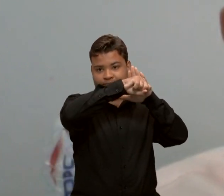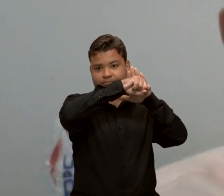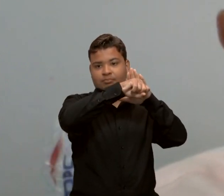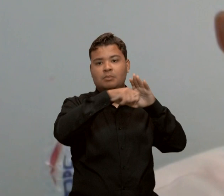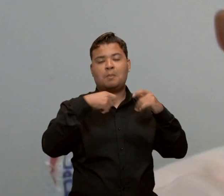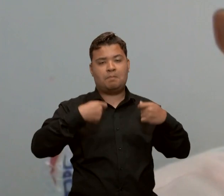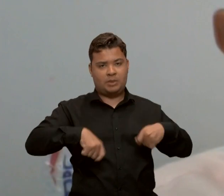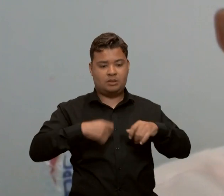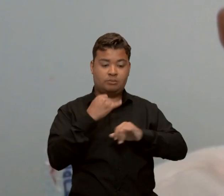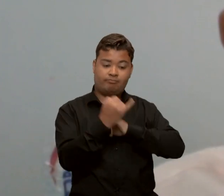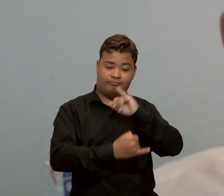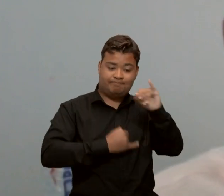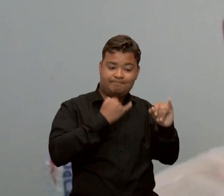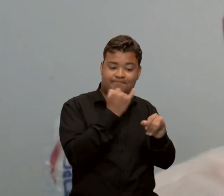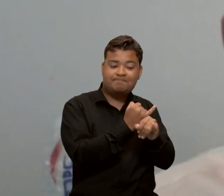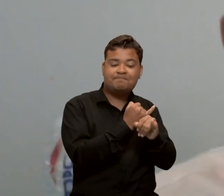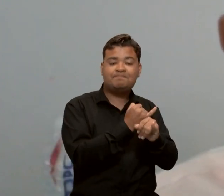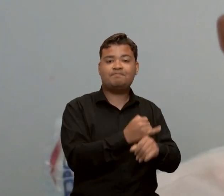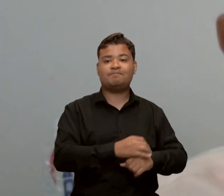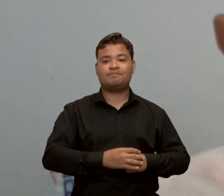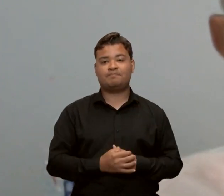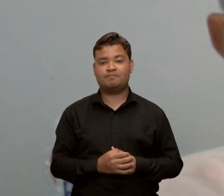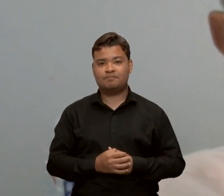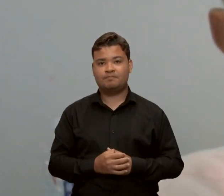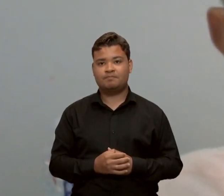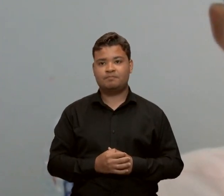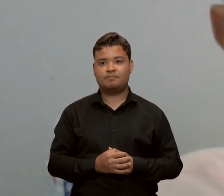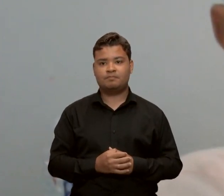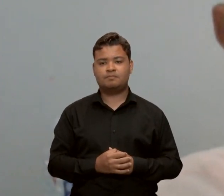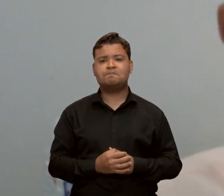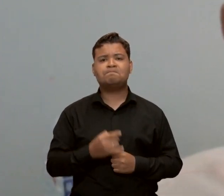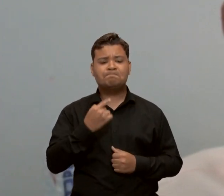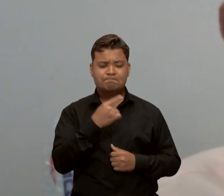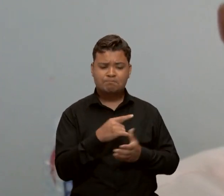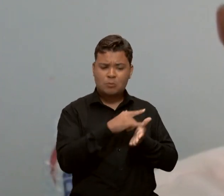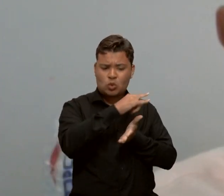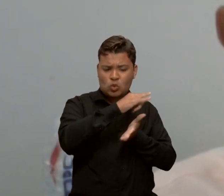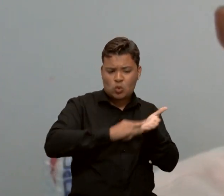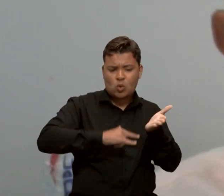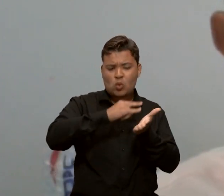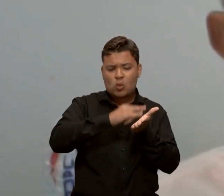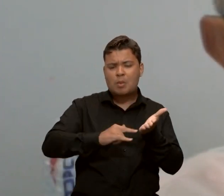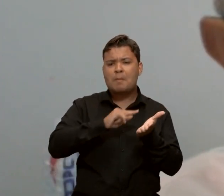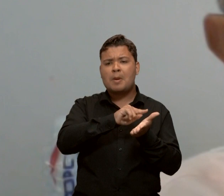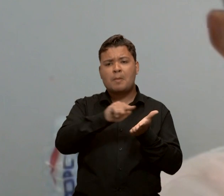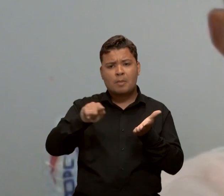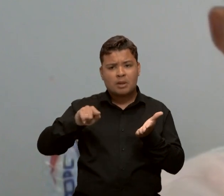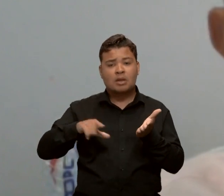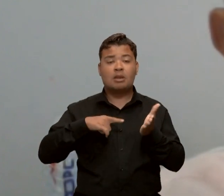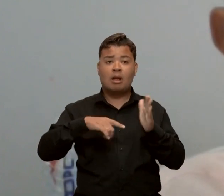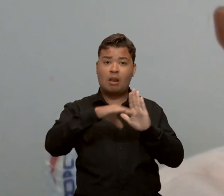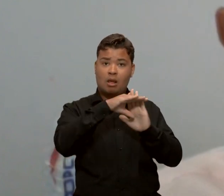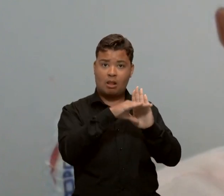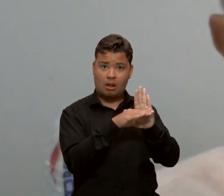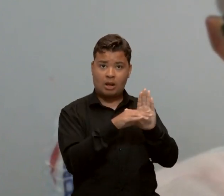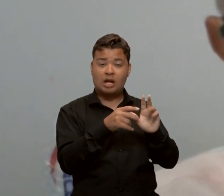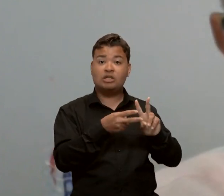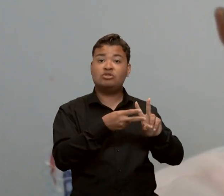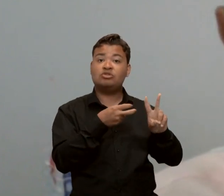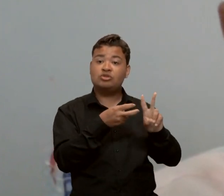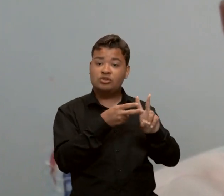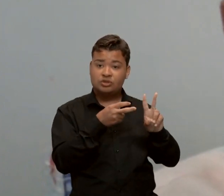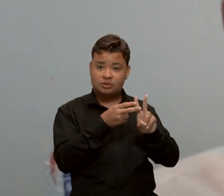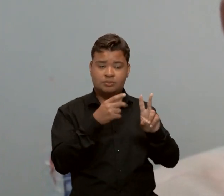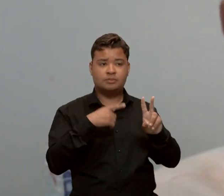pela internet. Esses documentos estão listados para os indígenas no